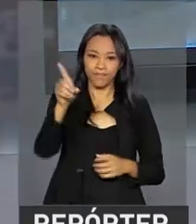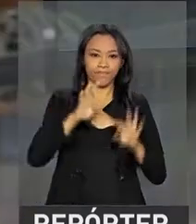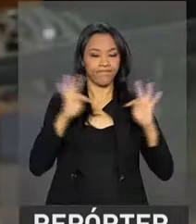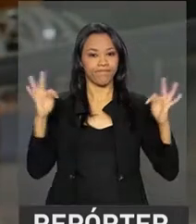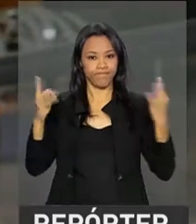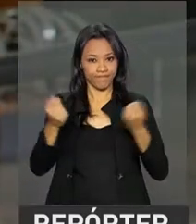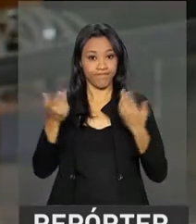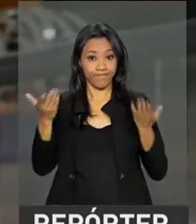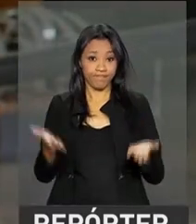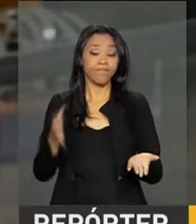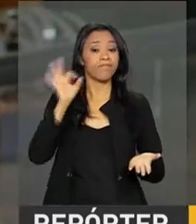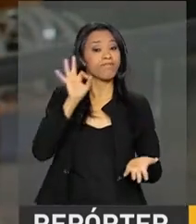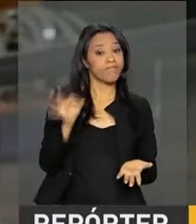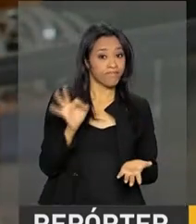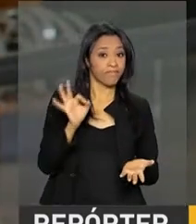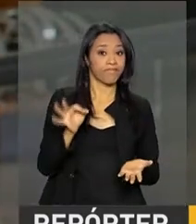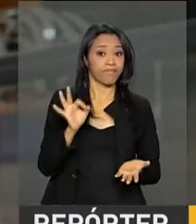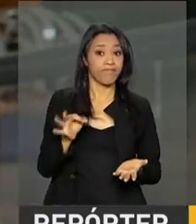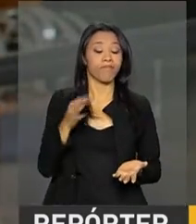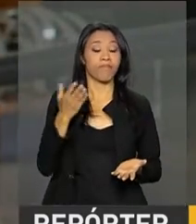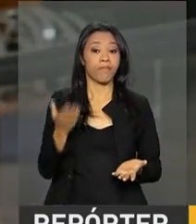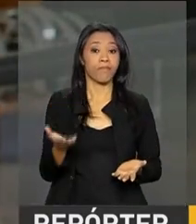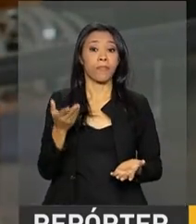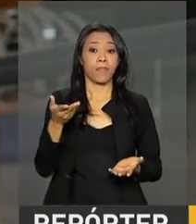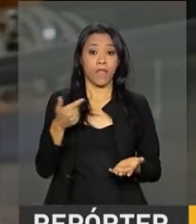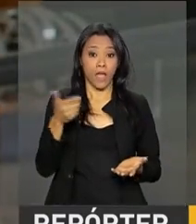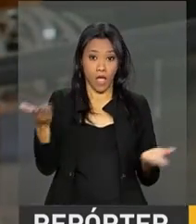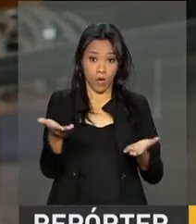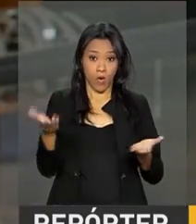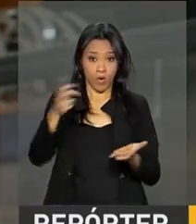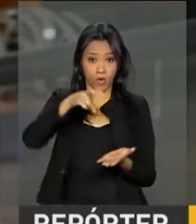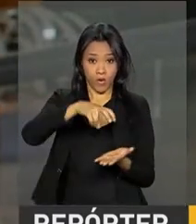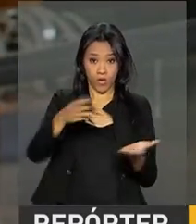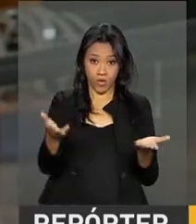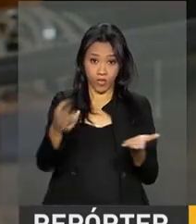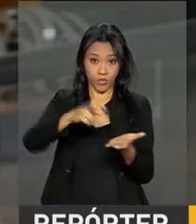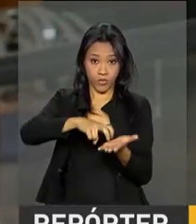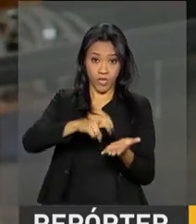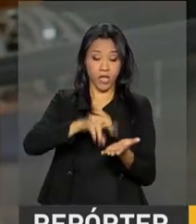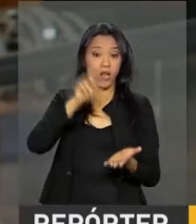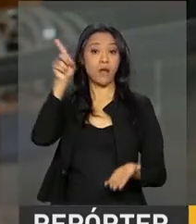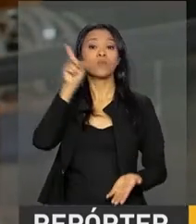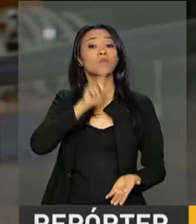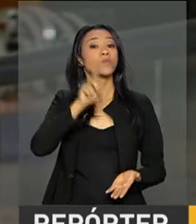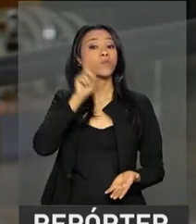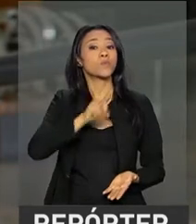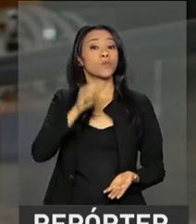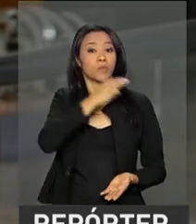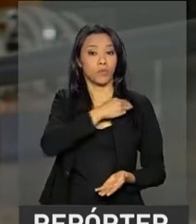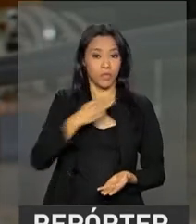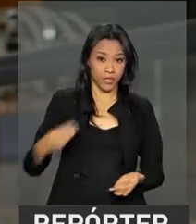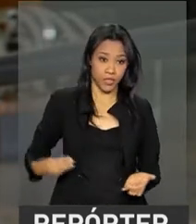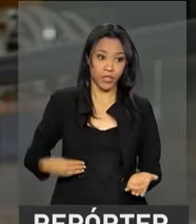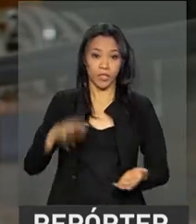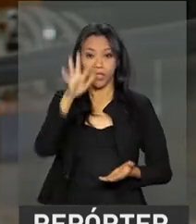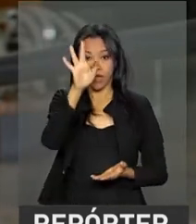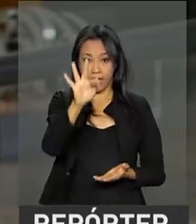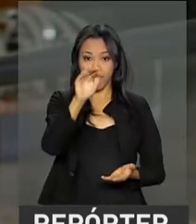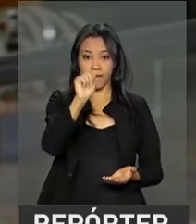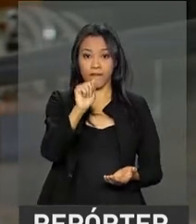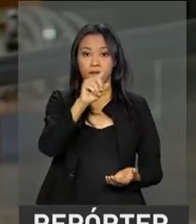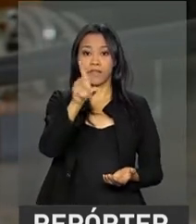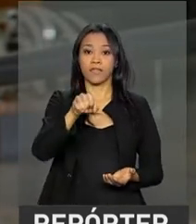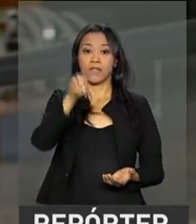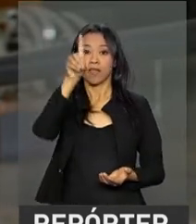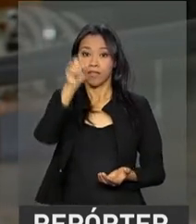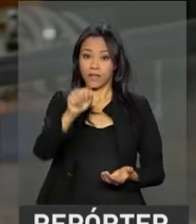a todos. É isso mesmo, Caroline. Agora pela manhã, nos Estados Unidos, o ministro da Fazenda, Henrique Meirelles, continua